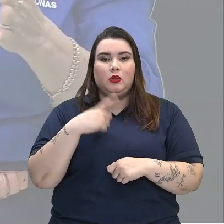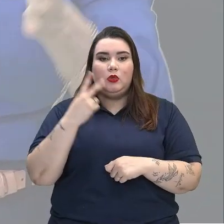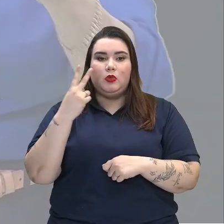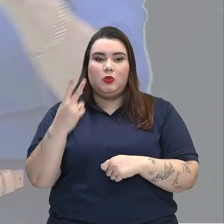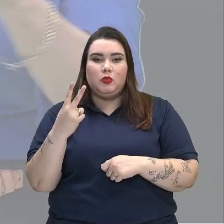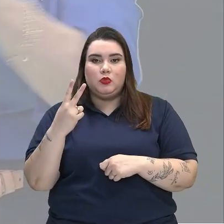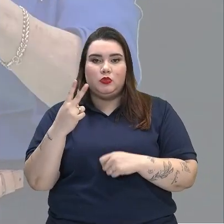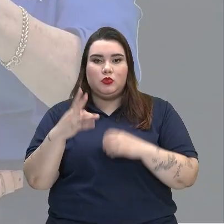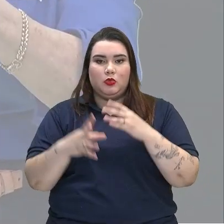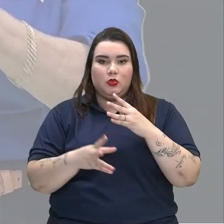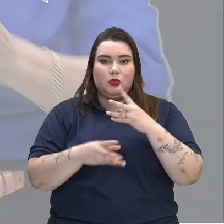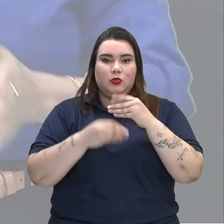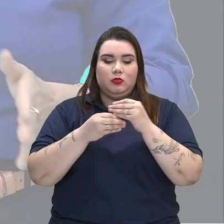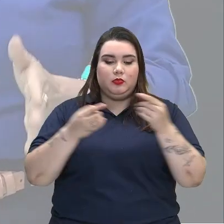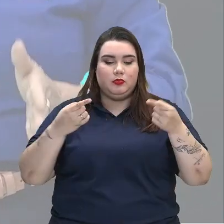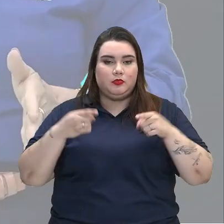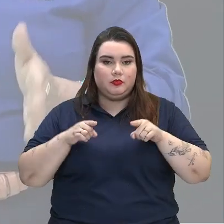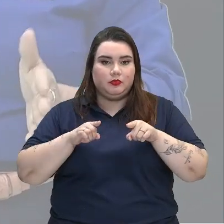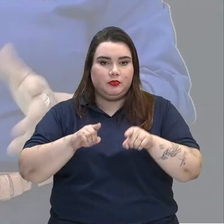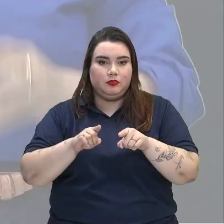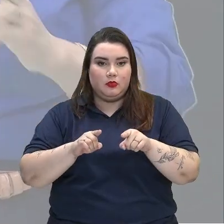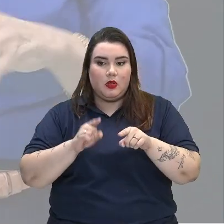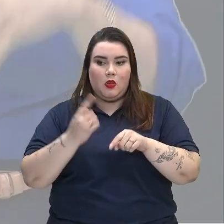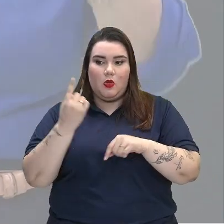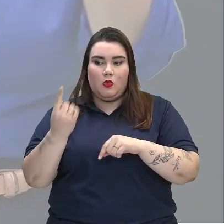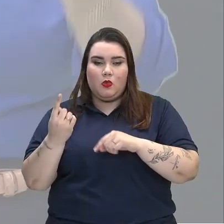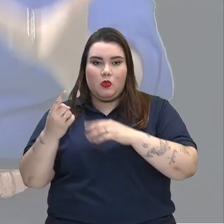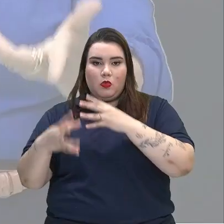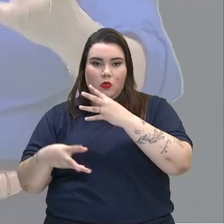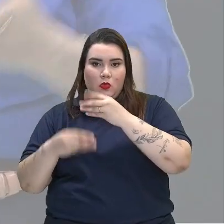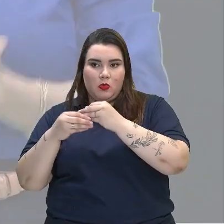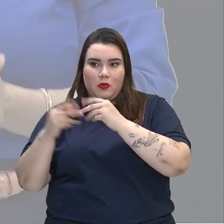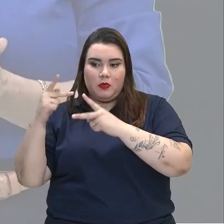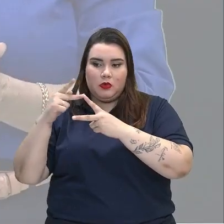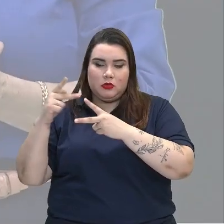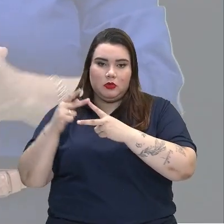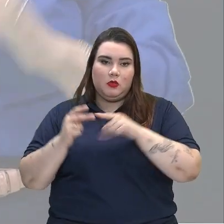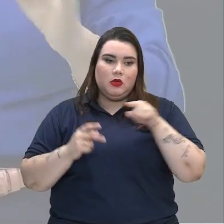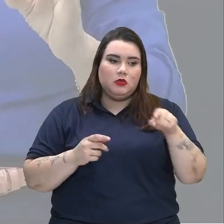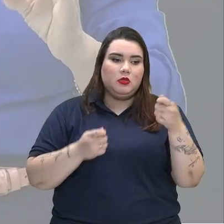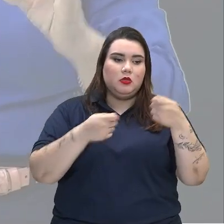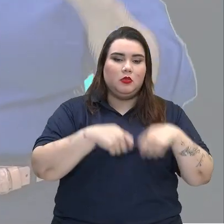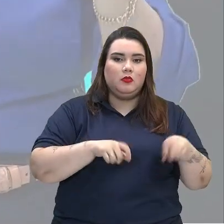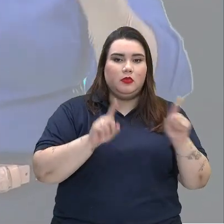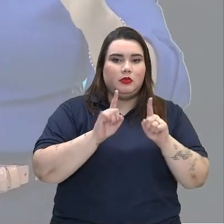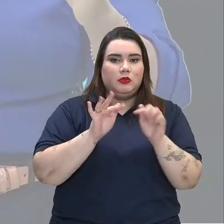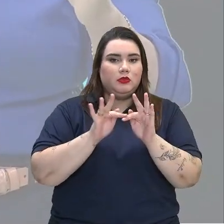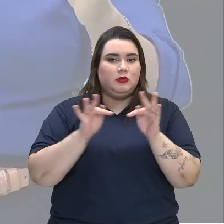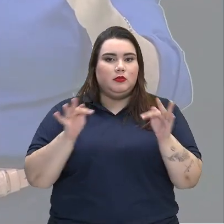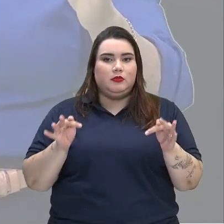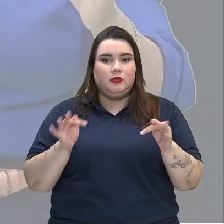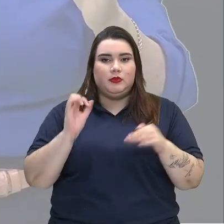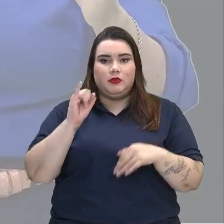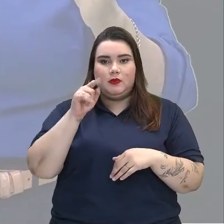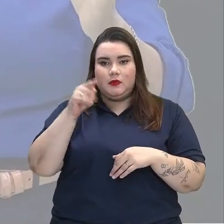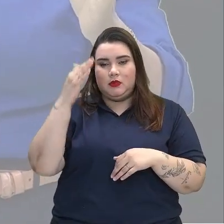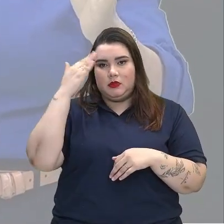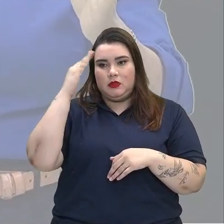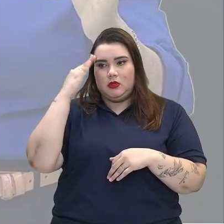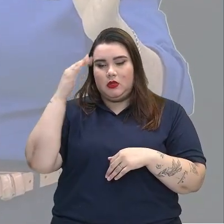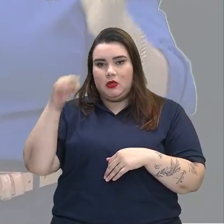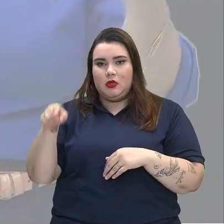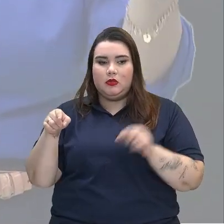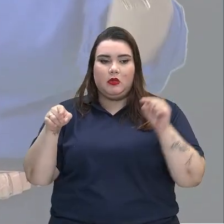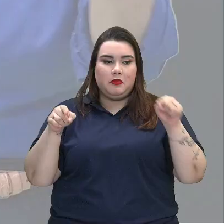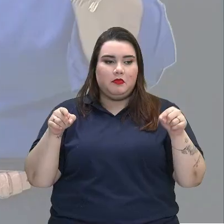complementos, detalhe, simultaneamente. Um com e o outro sem preposição. É muito simples. Se você entendeu o transitivo direto e